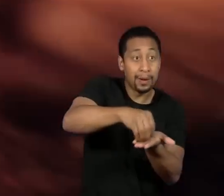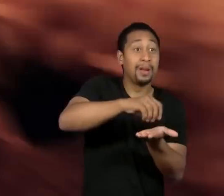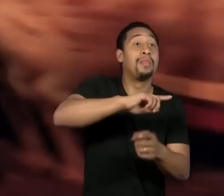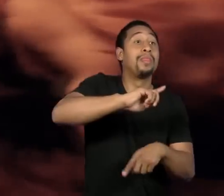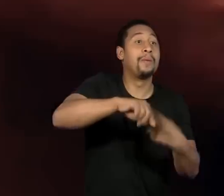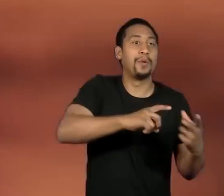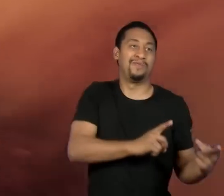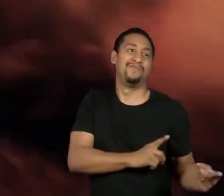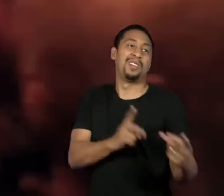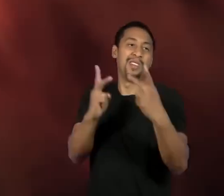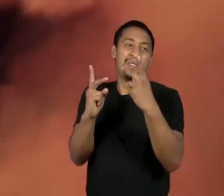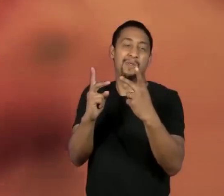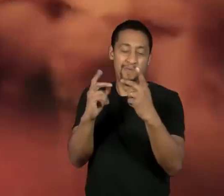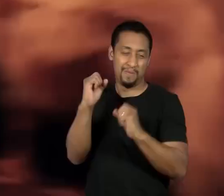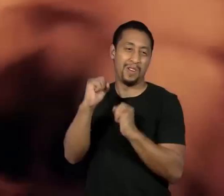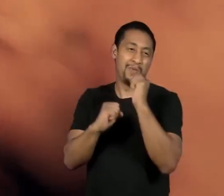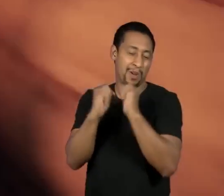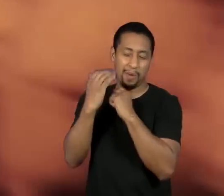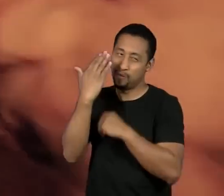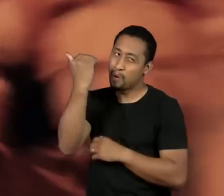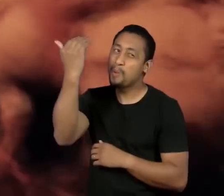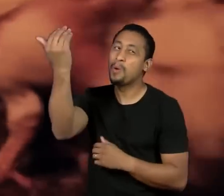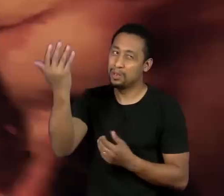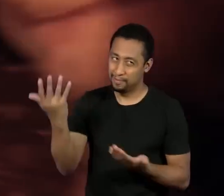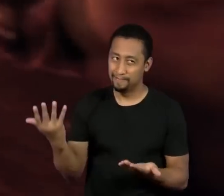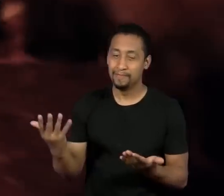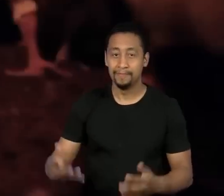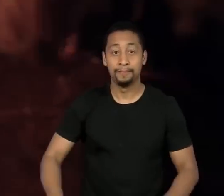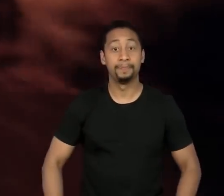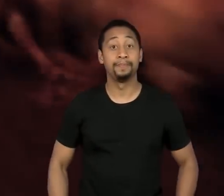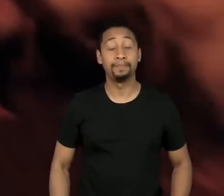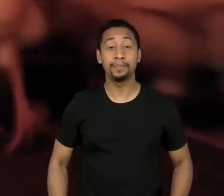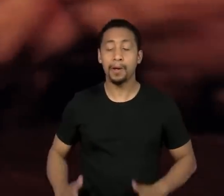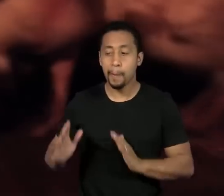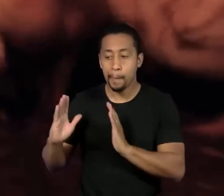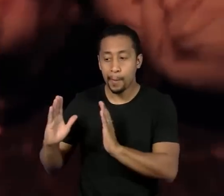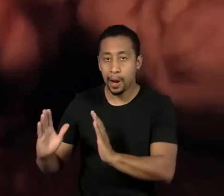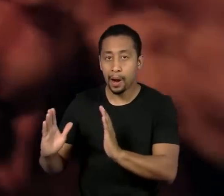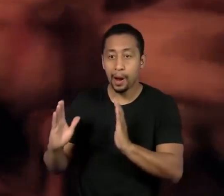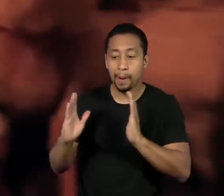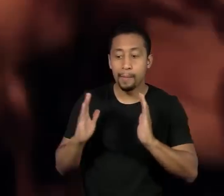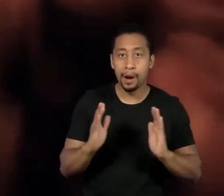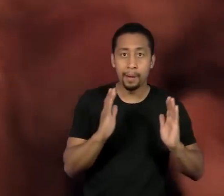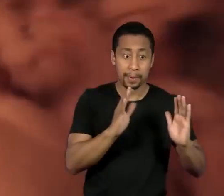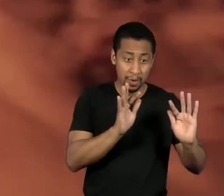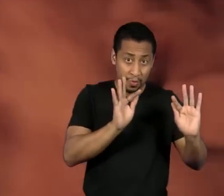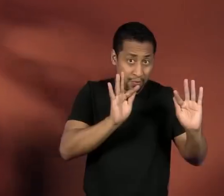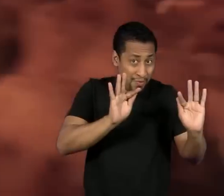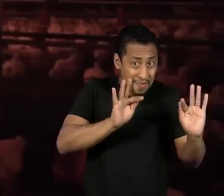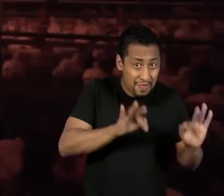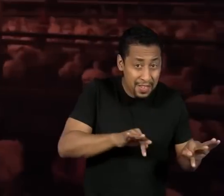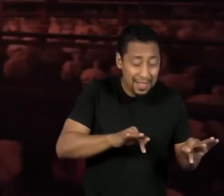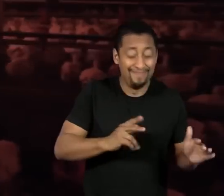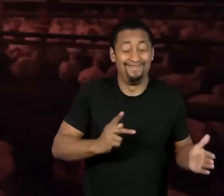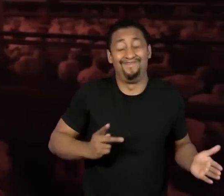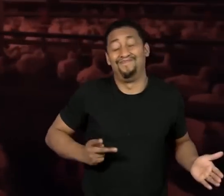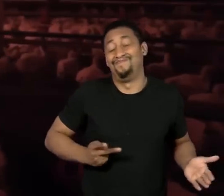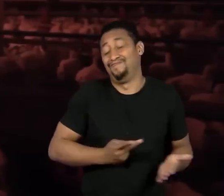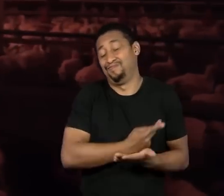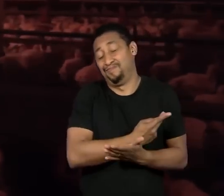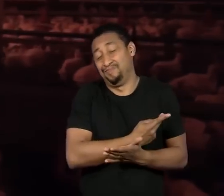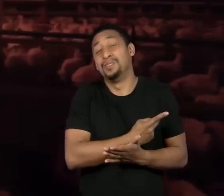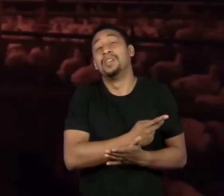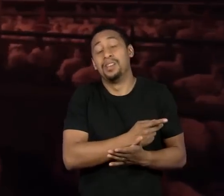setor. O elo final dessa cadeia não é menos cruel. Os animais de confinamento também